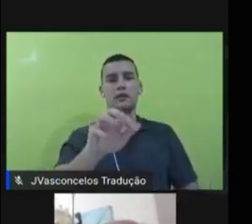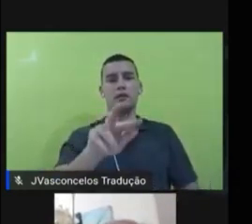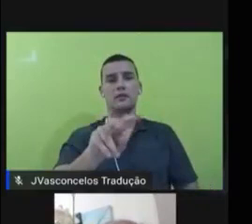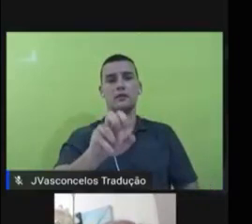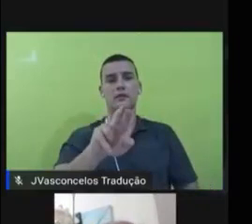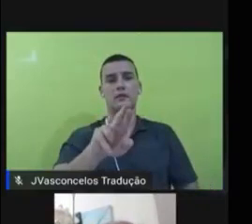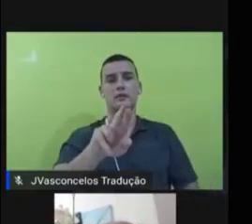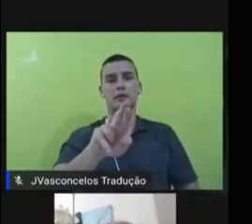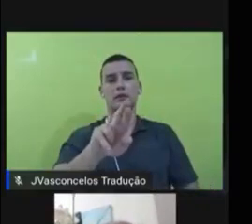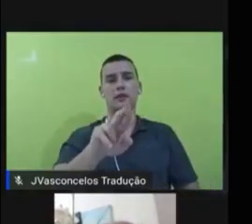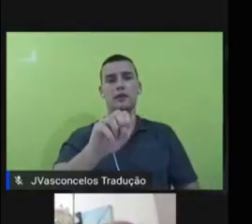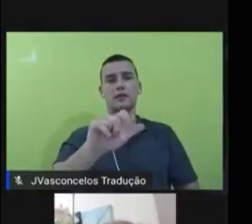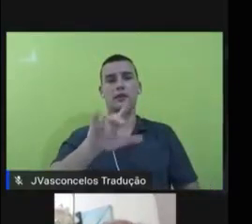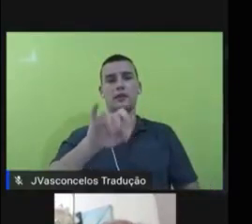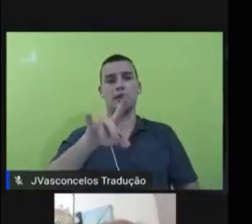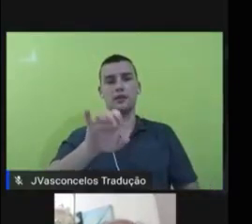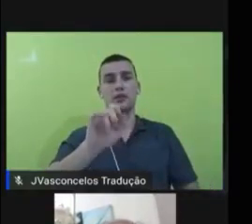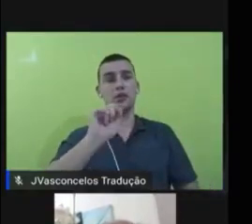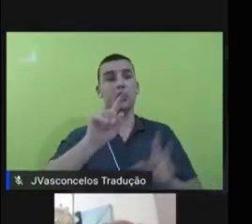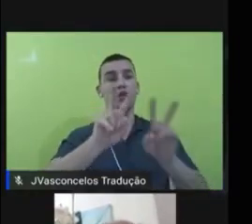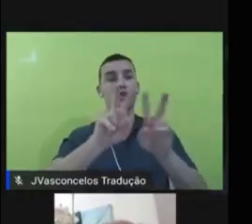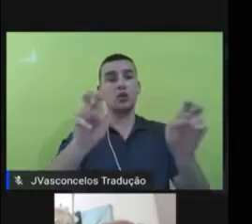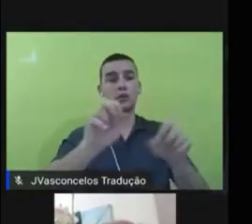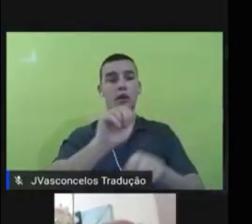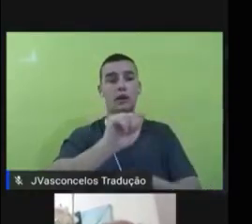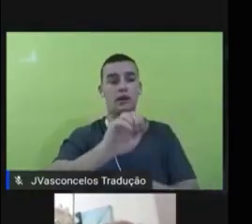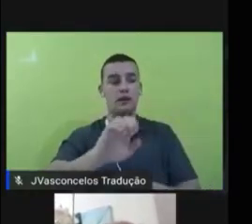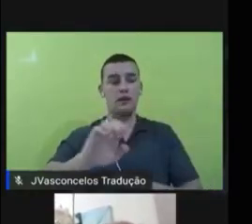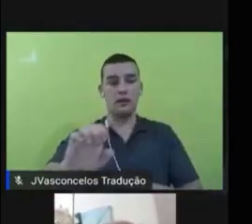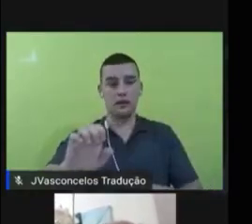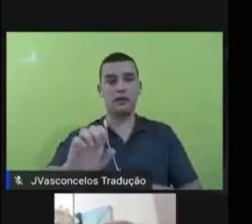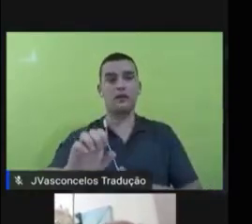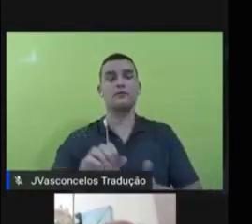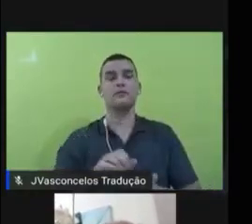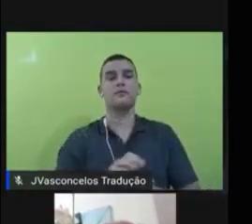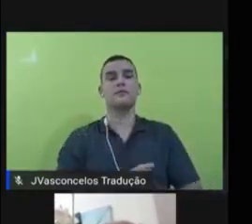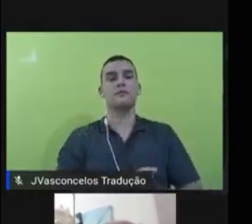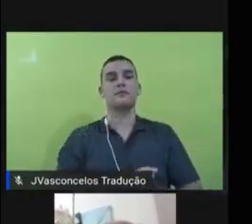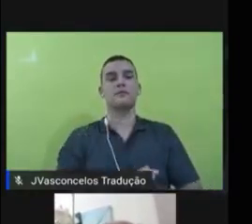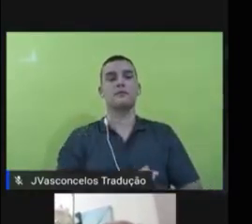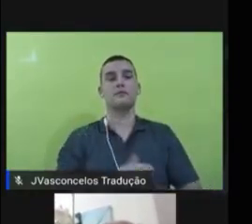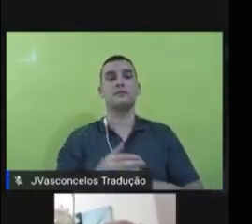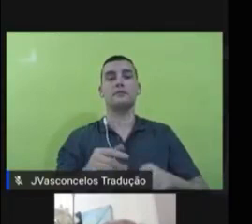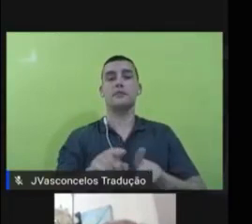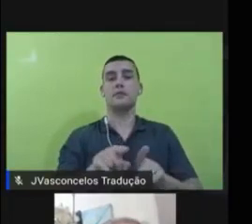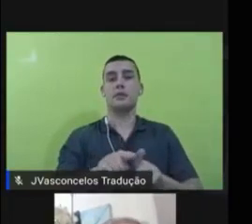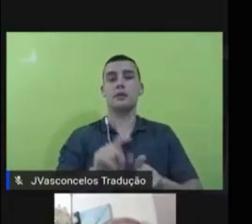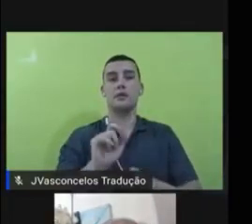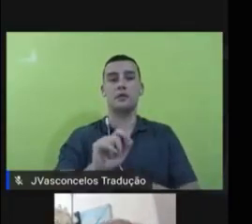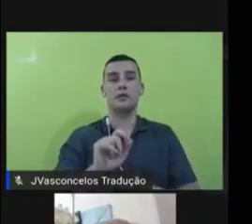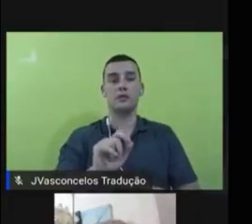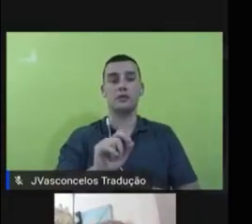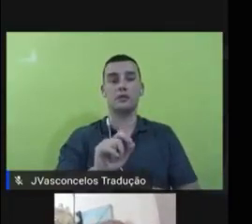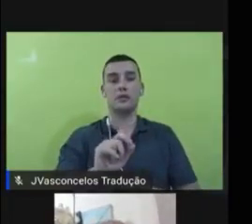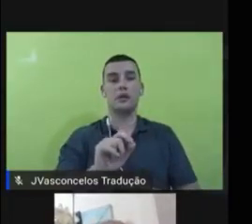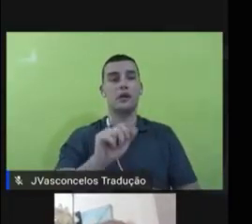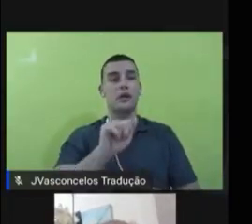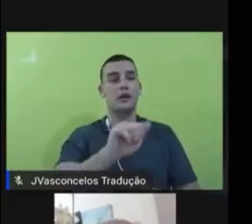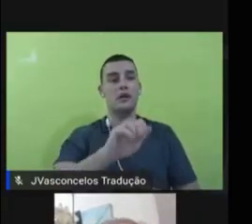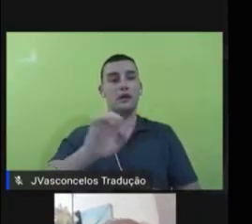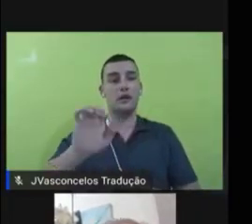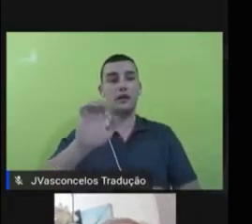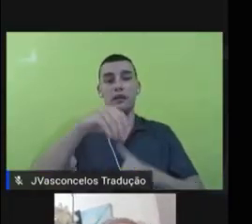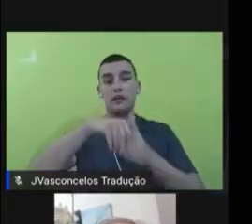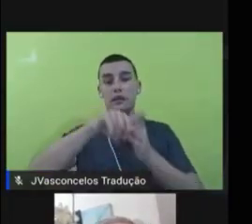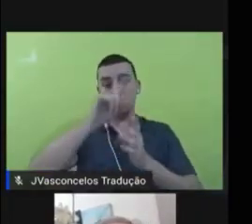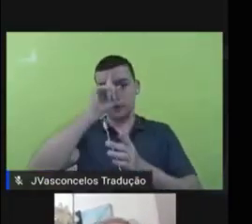atendimento educacional especializado, da educação especial, e o atendimento educacional também, o ambiente hospitalar